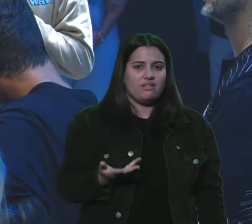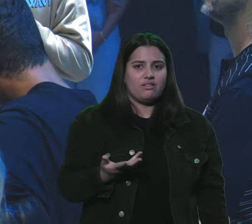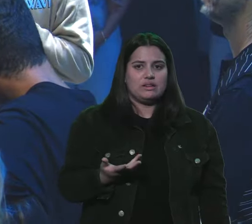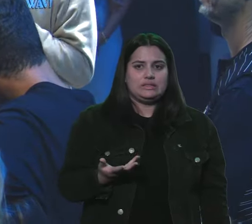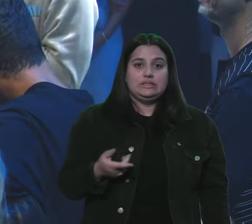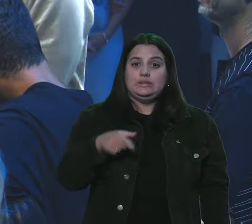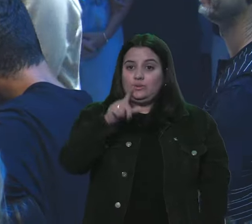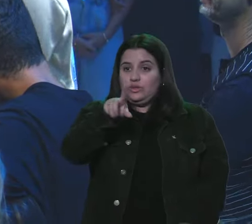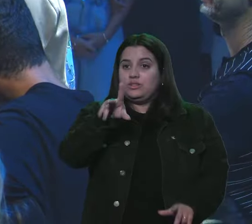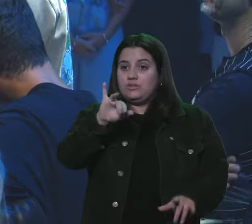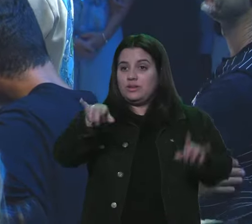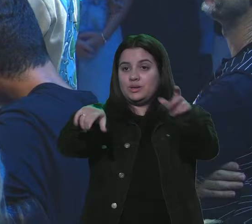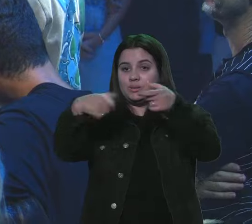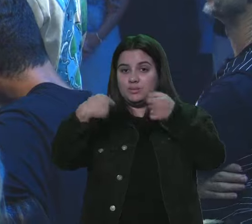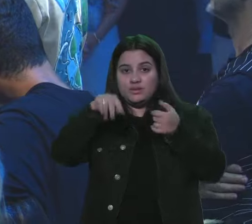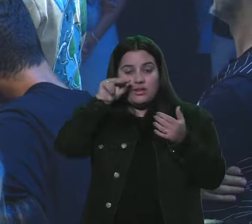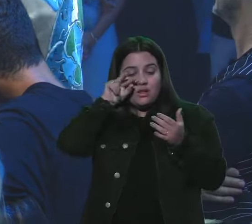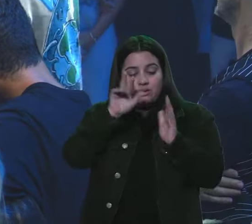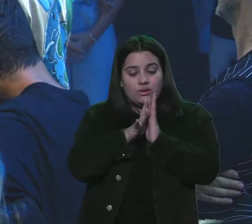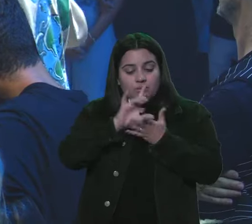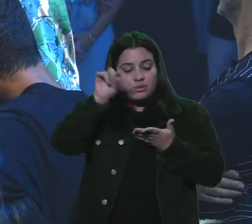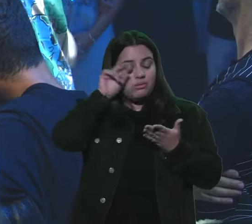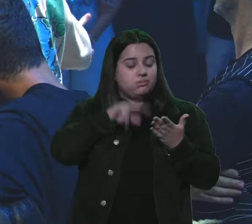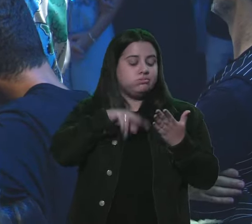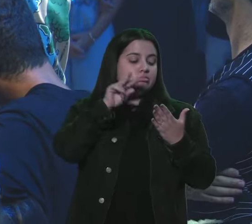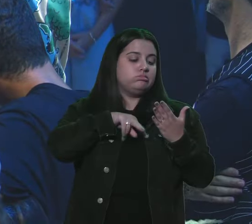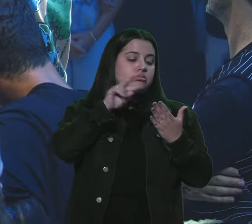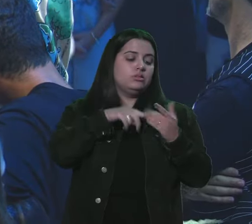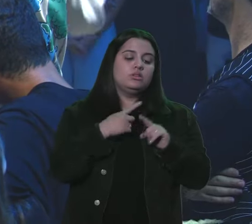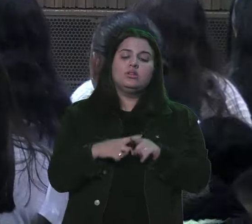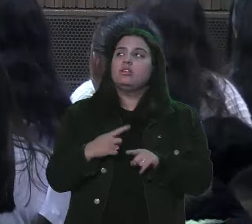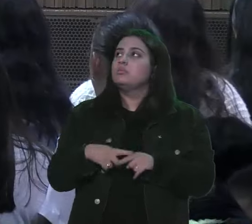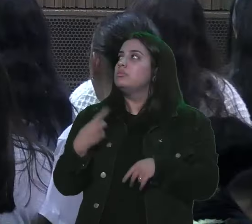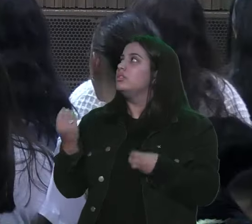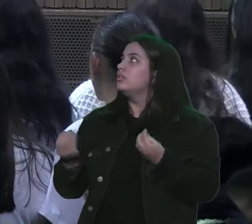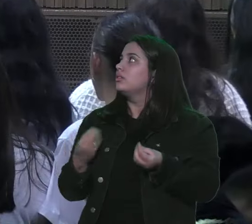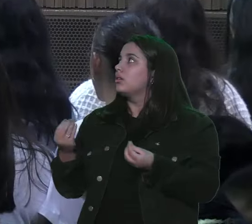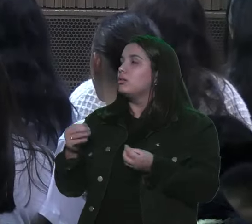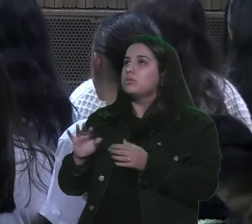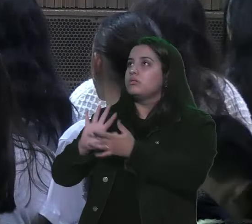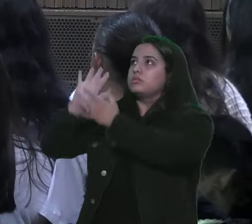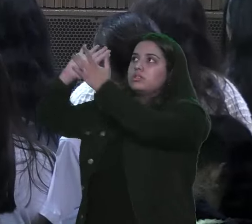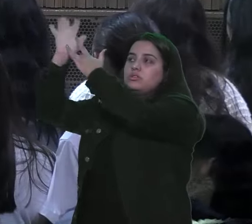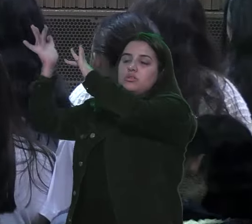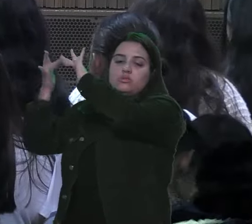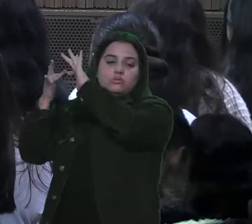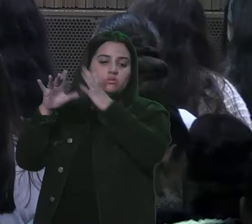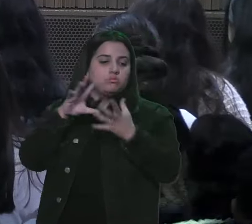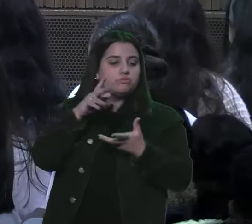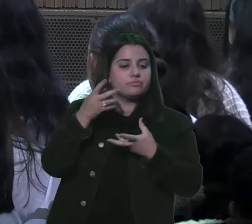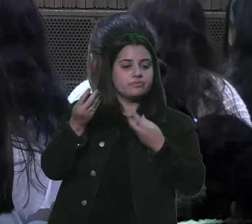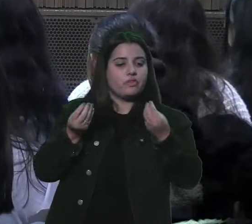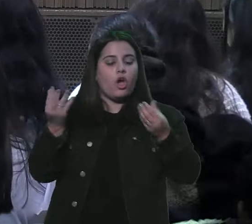Você vai precisar ler a Bíblia, porque você não sabe nada com Jesus. Para você, Jesus e Buda é a mesma coisa.